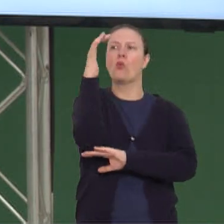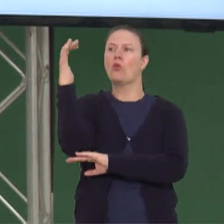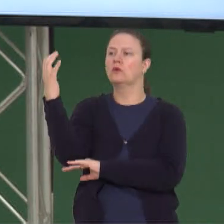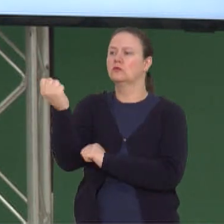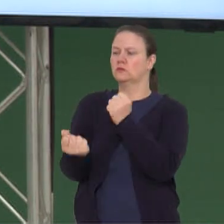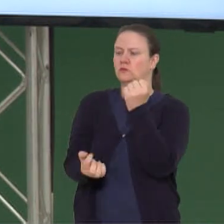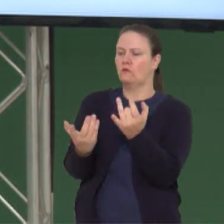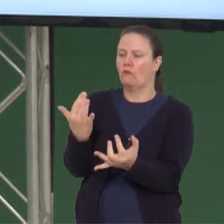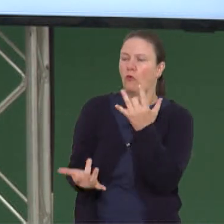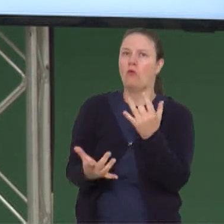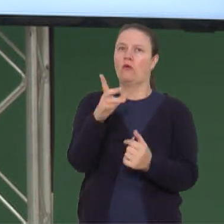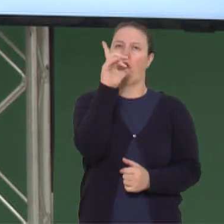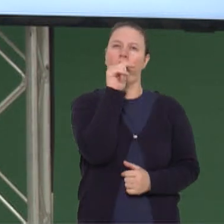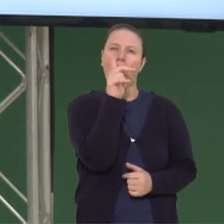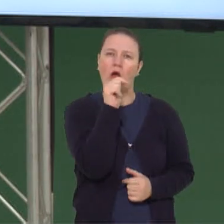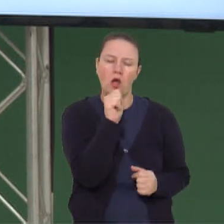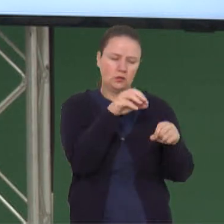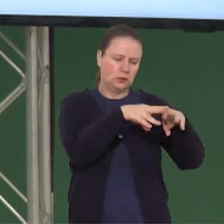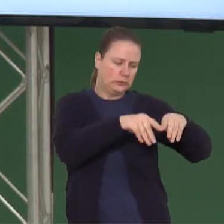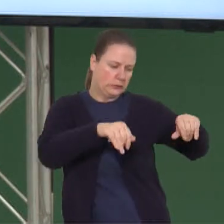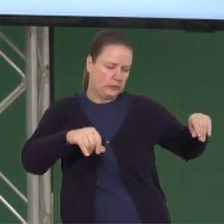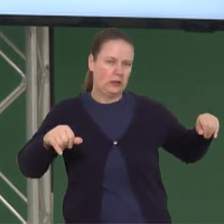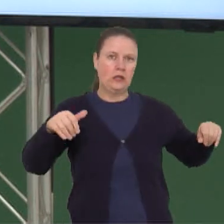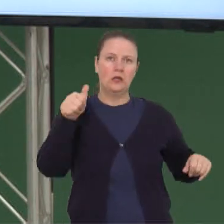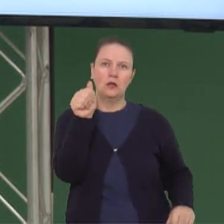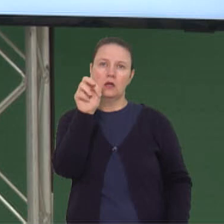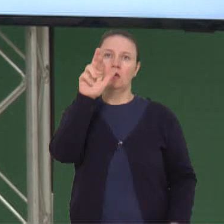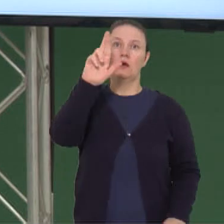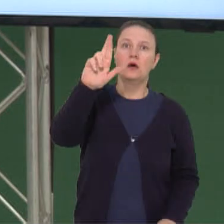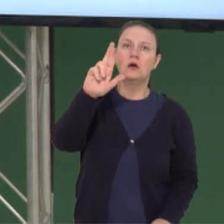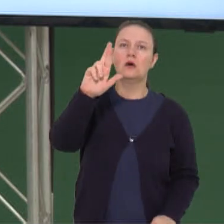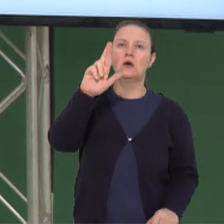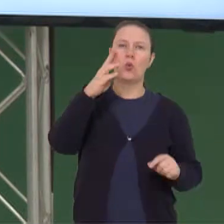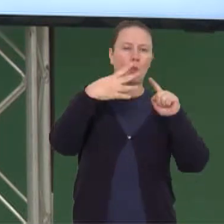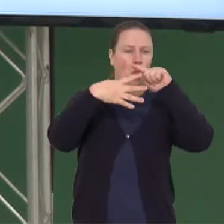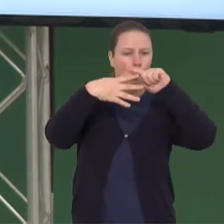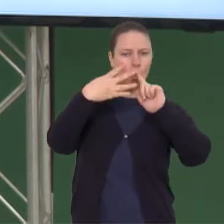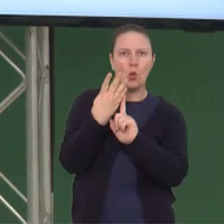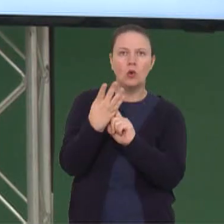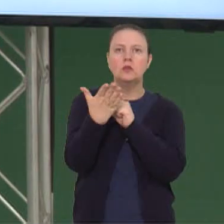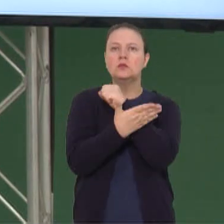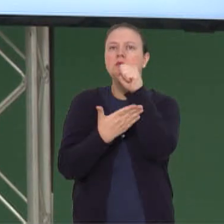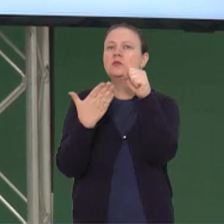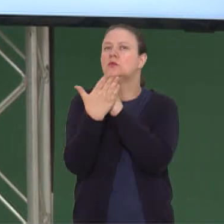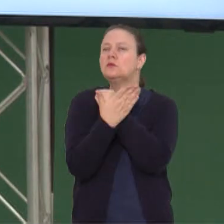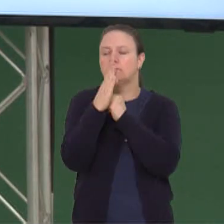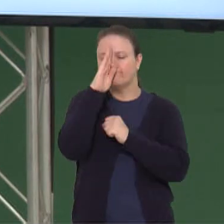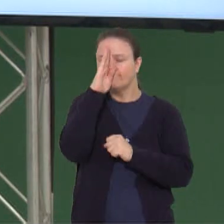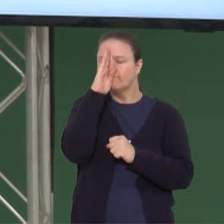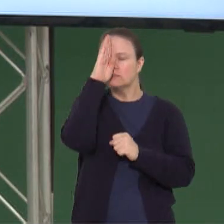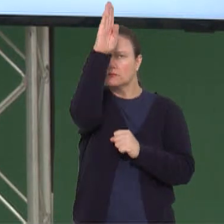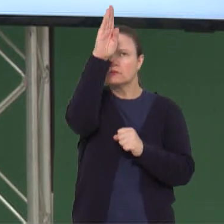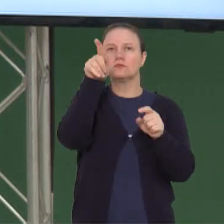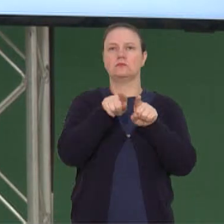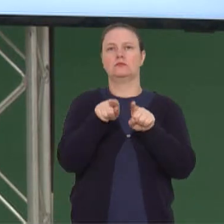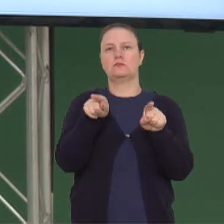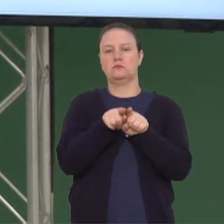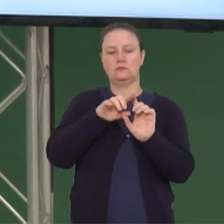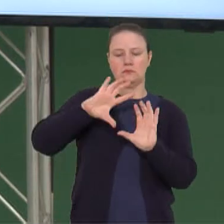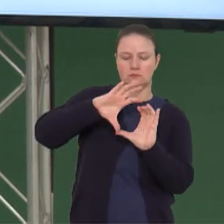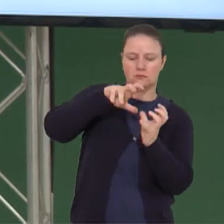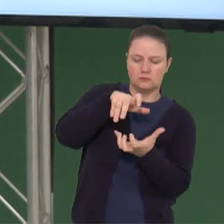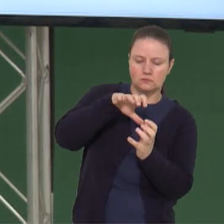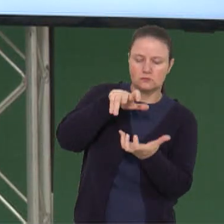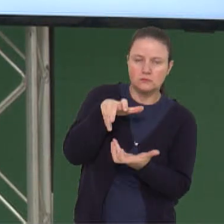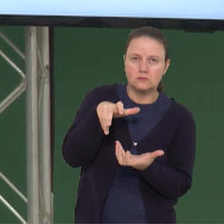fogo, água, terra, ar, para fundamentar um princípio gerador do mundo, um princípio